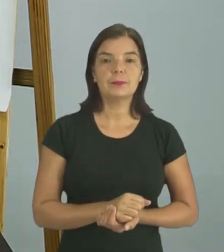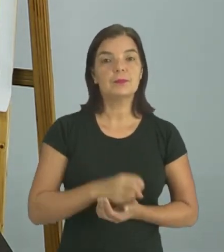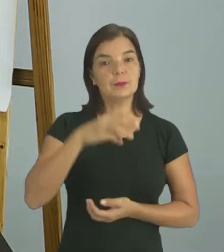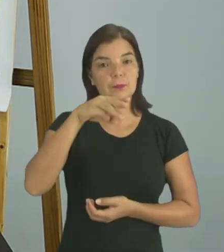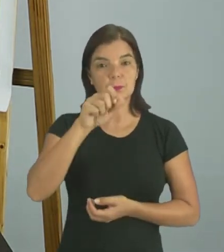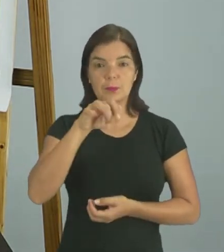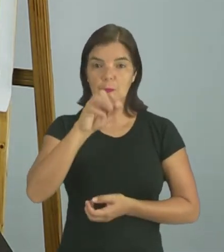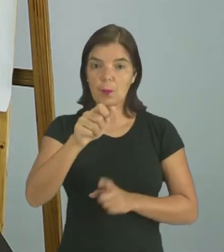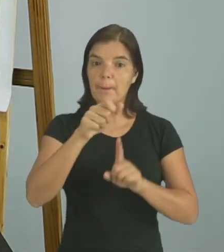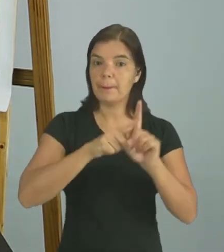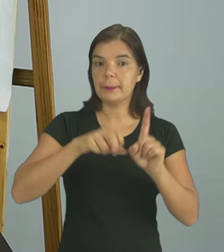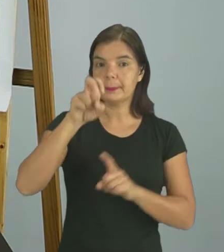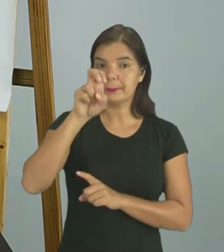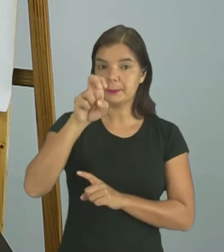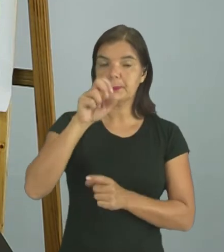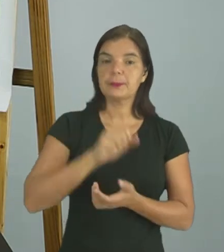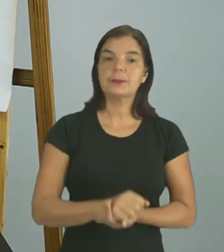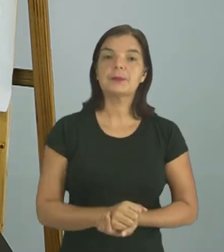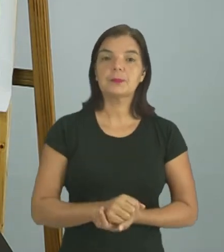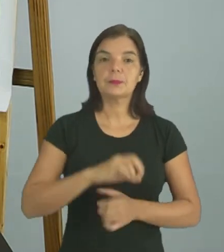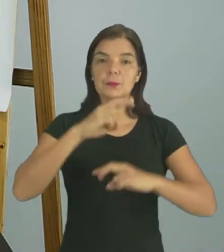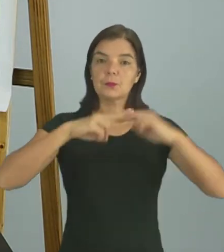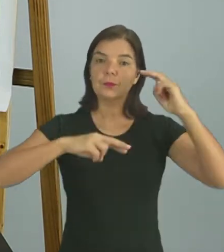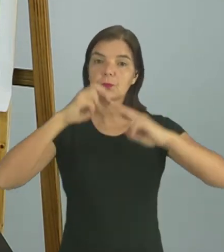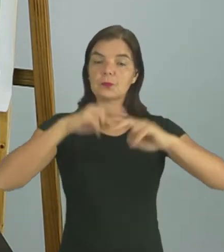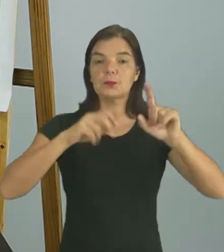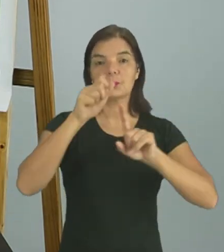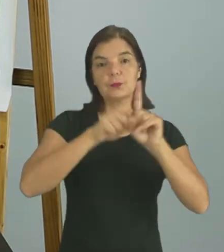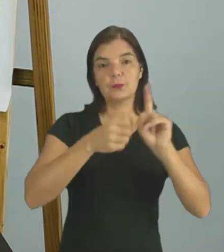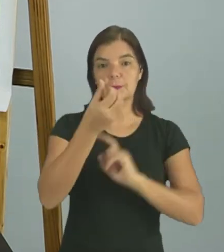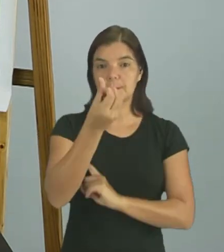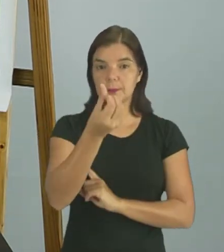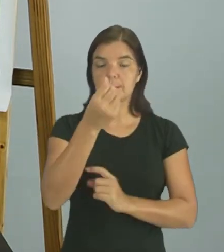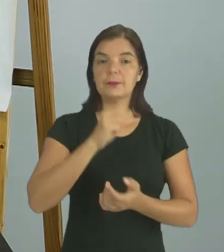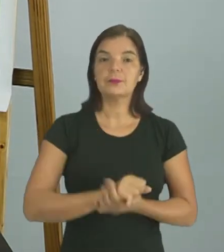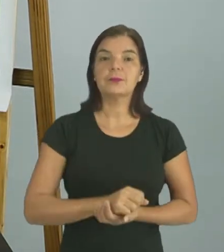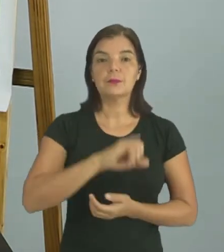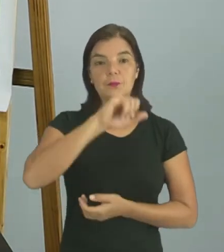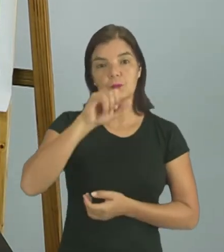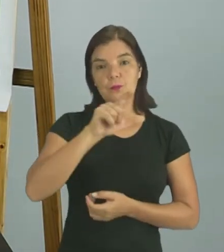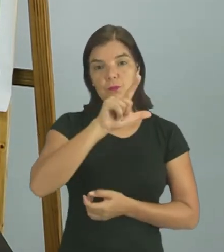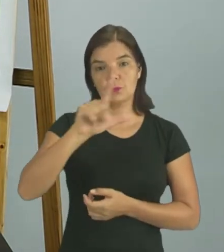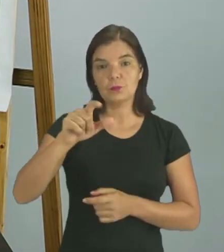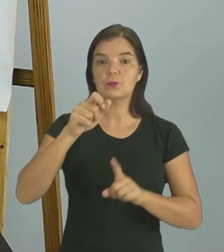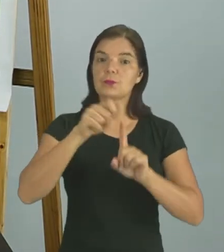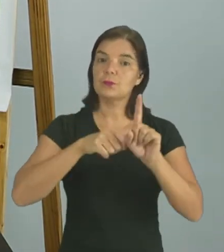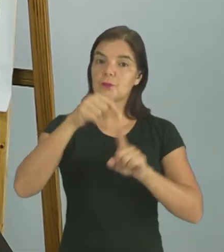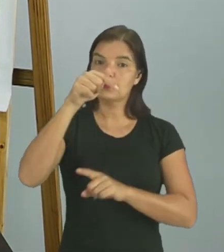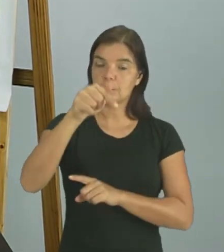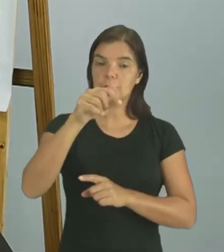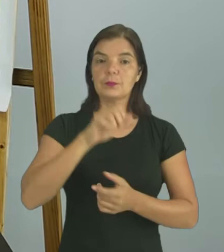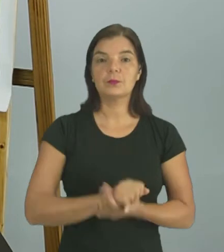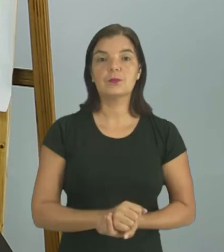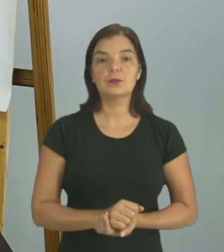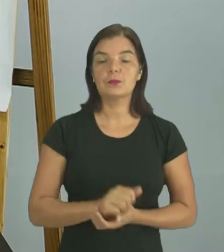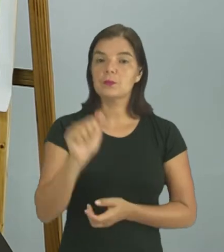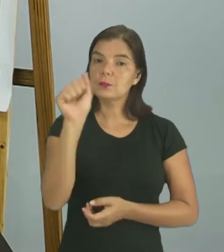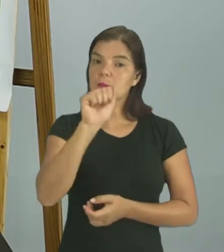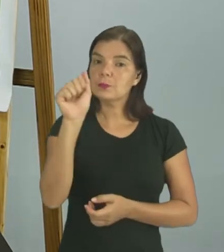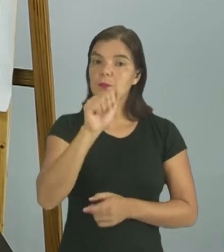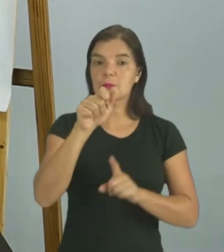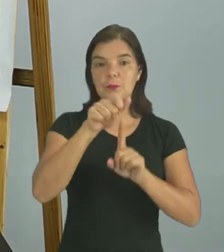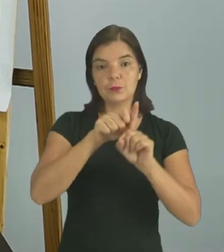Maio, mês 5, junho, mês 6, julho, mês 7,